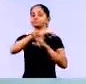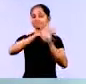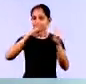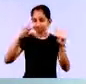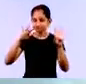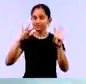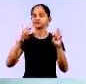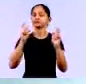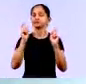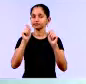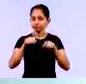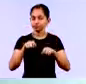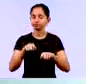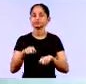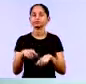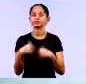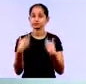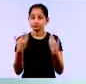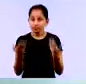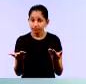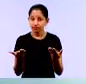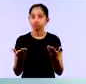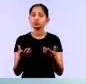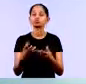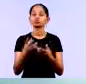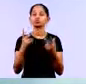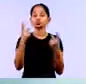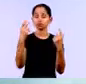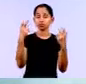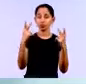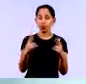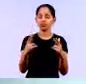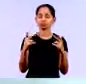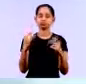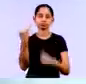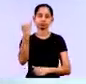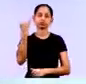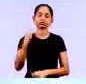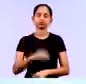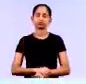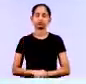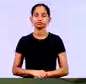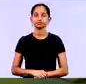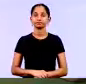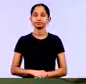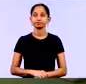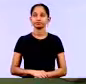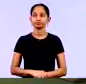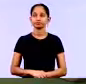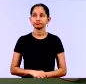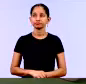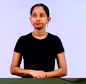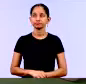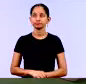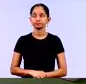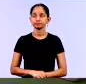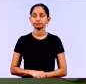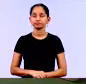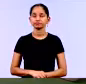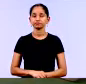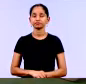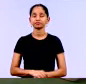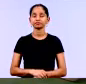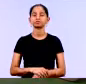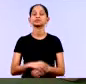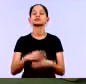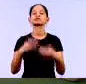aí, quantitativo e custo. Tranquilos? Próximo. Quais